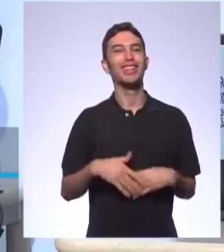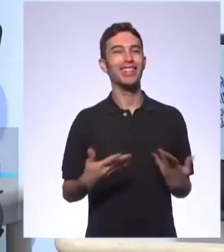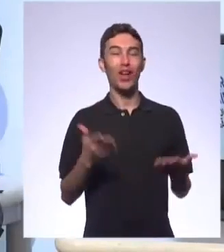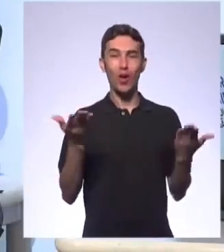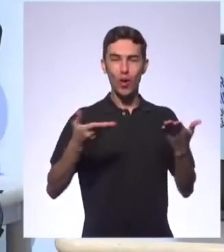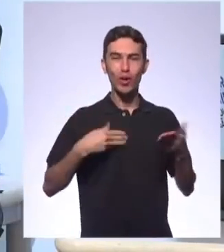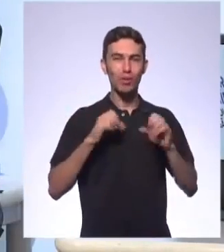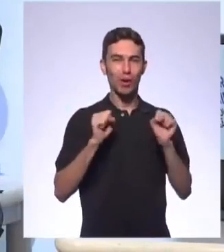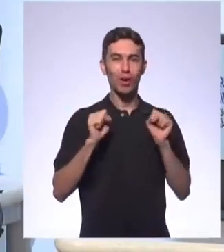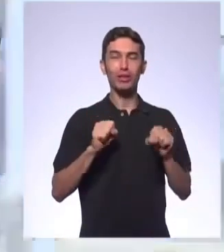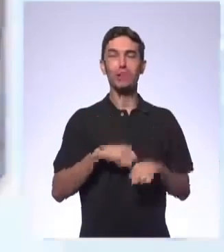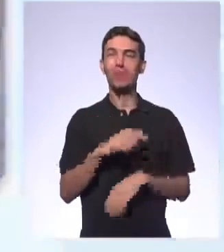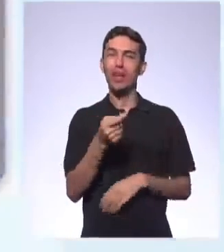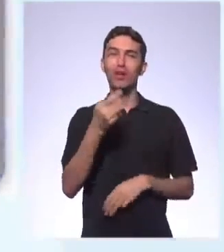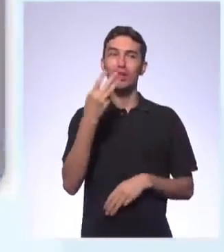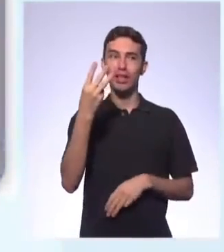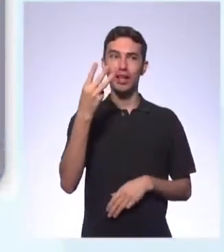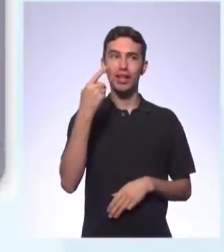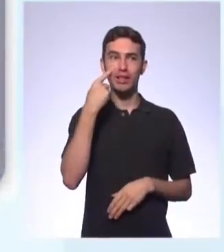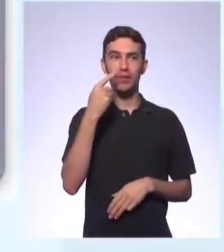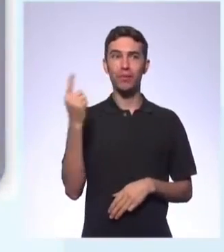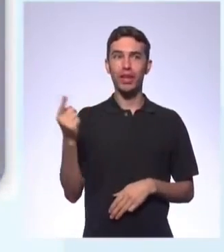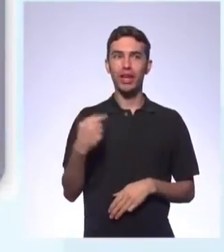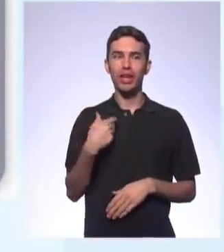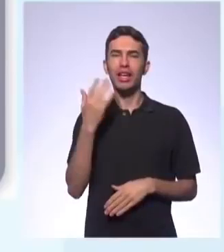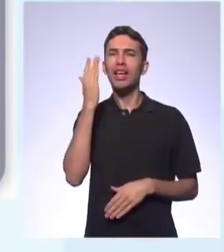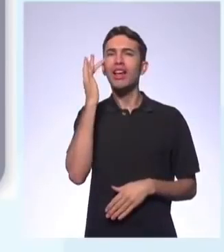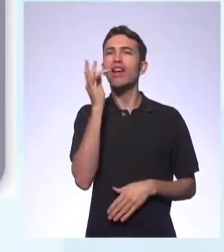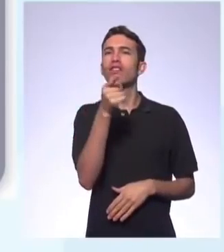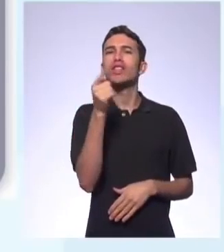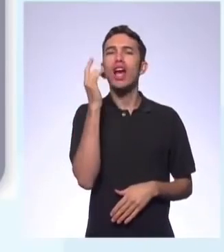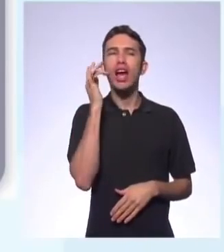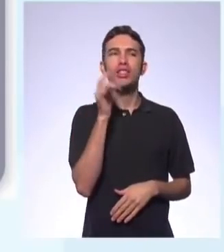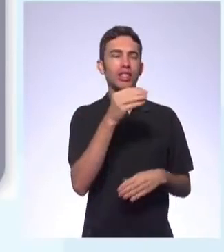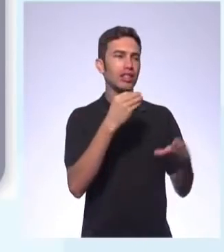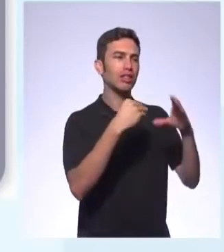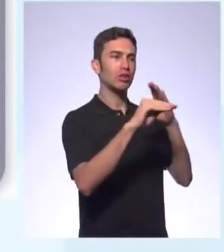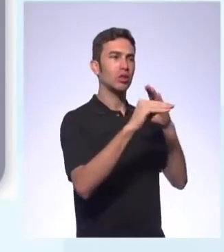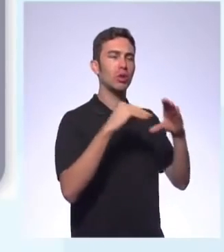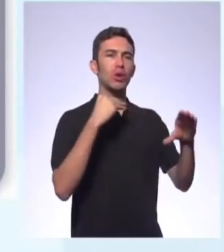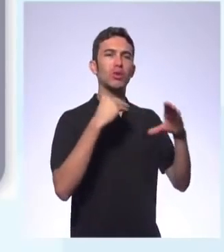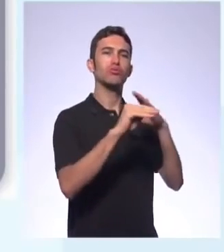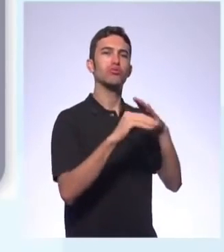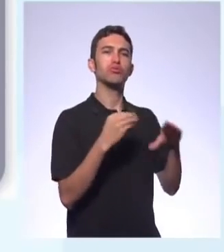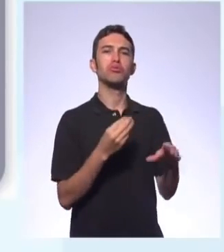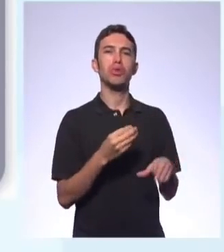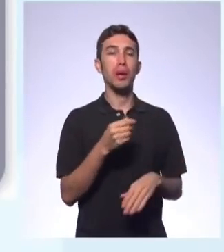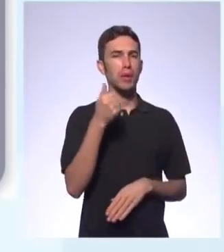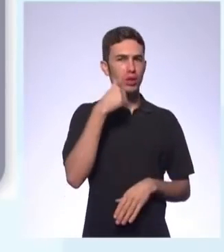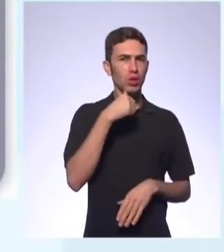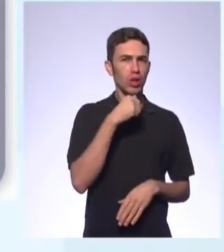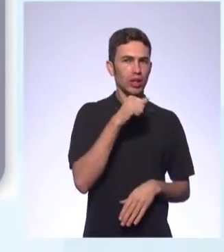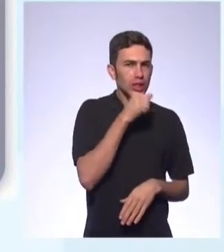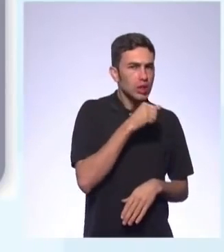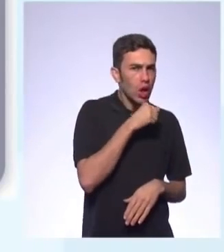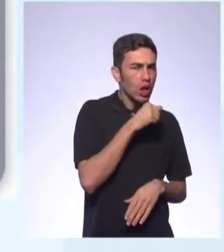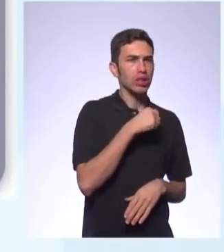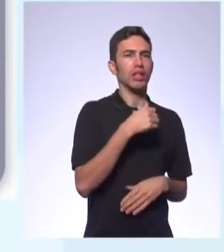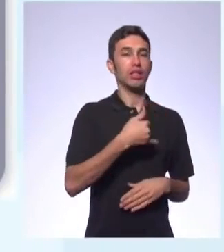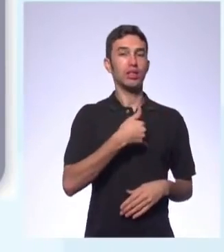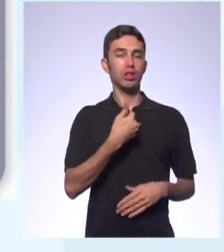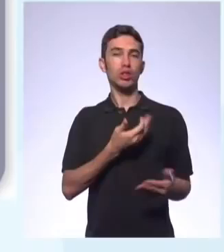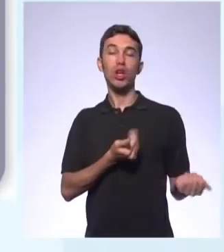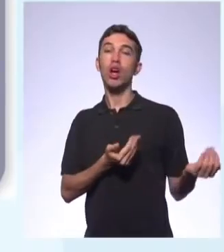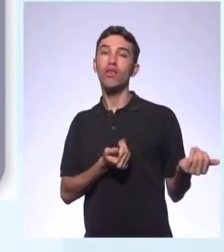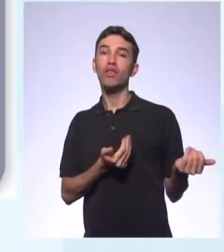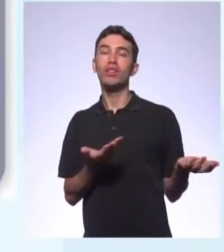3. Quem vocês acham que trocaram essas mensagens? Aqui nós já levantamos aí uma hipótese. São pessoas idosas? São jovens? Aí